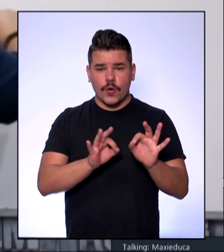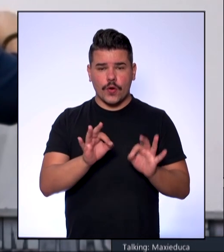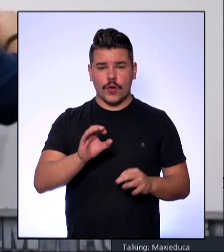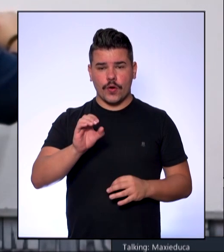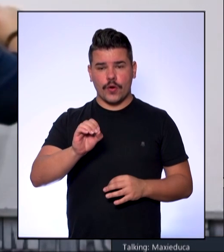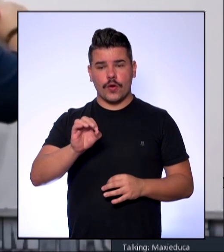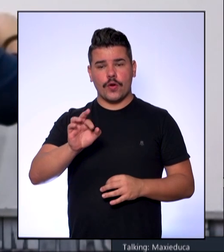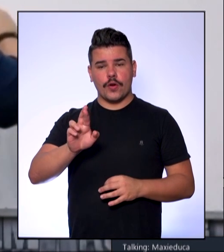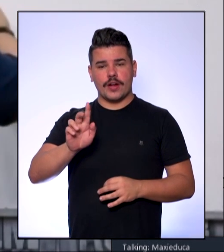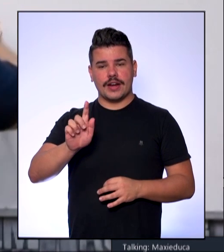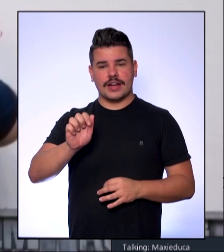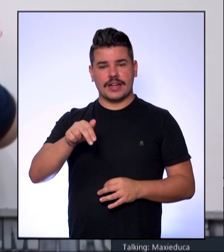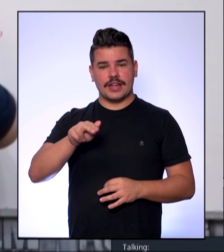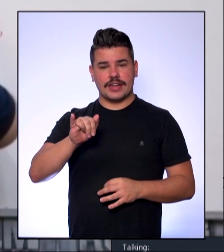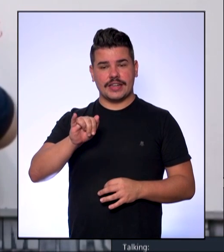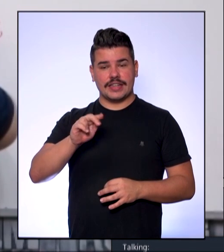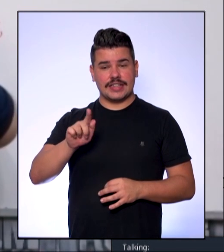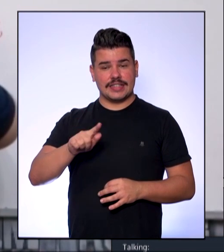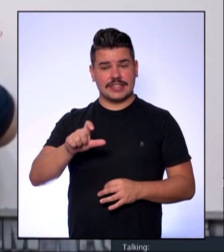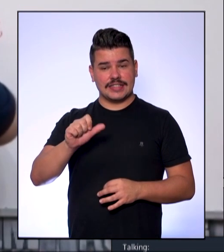organização